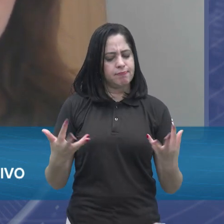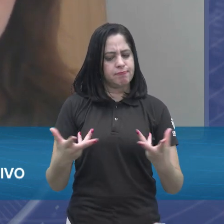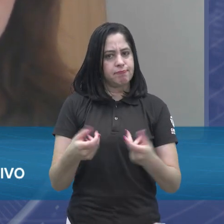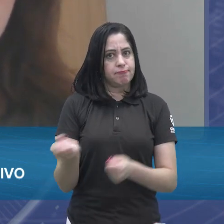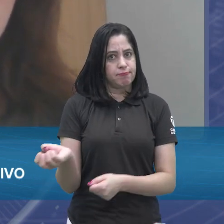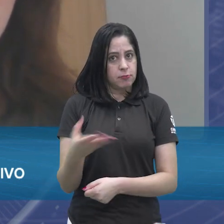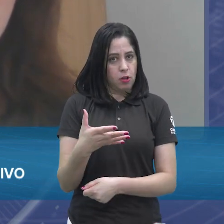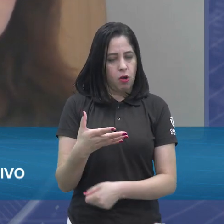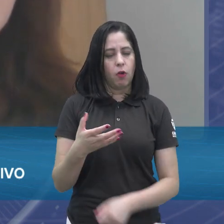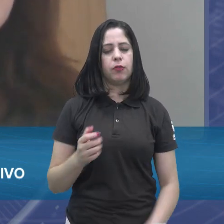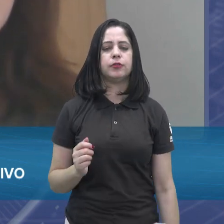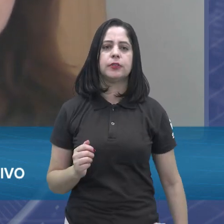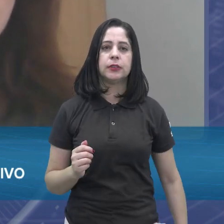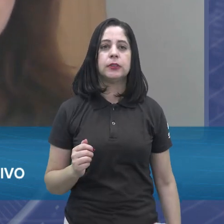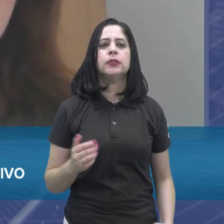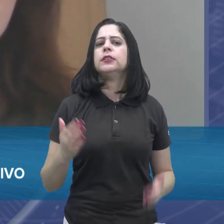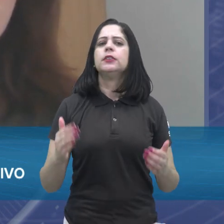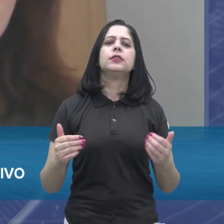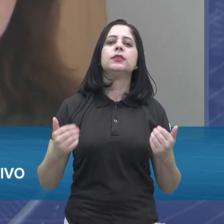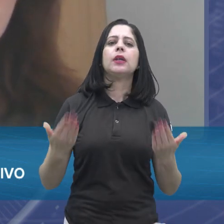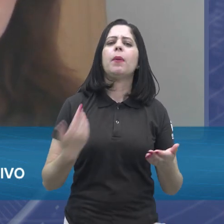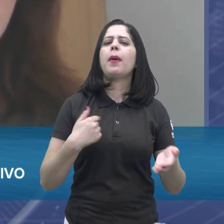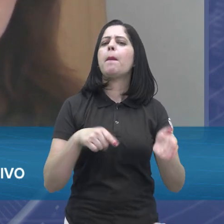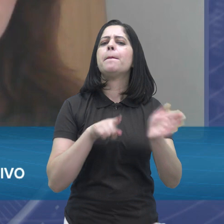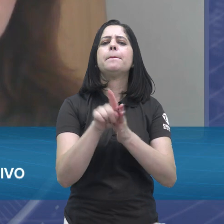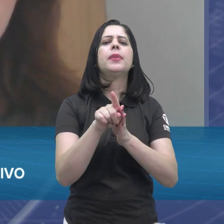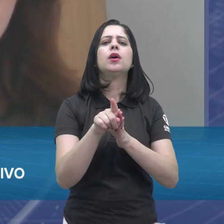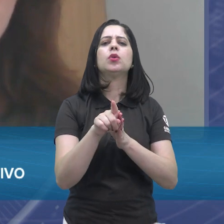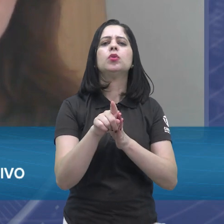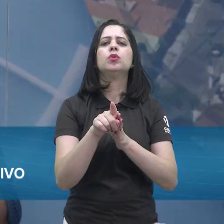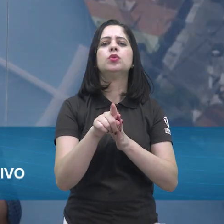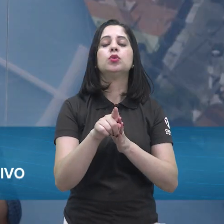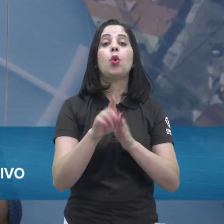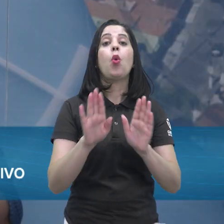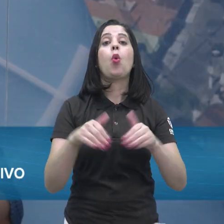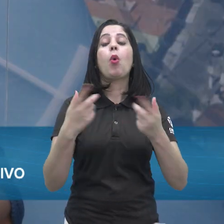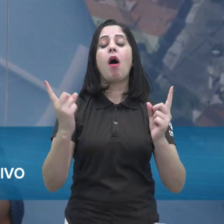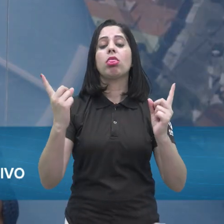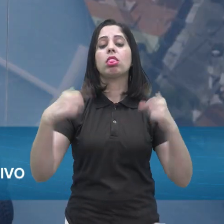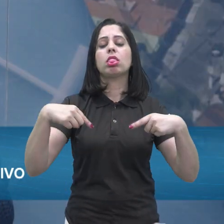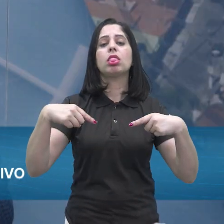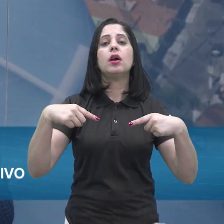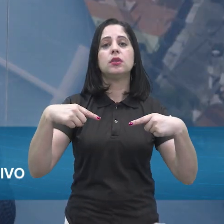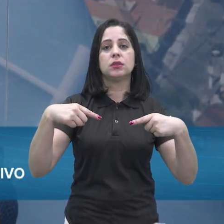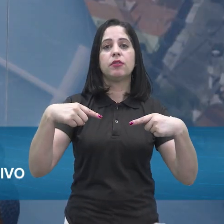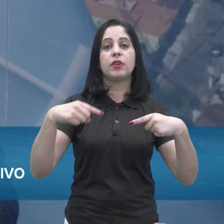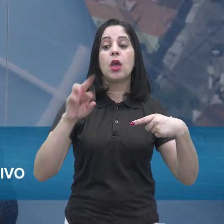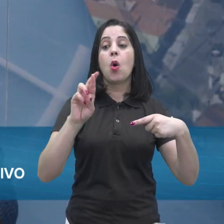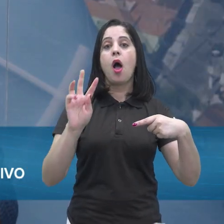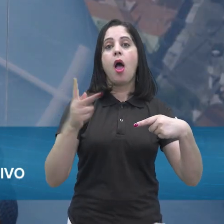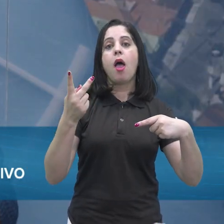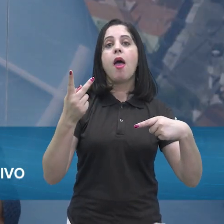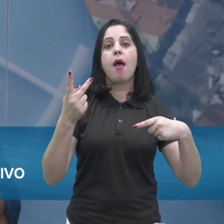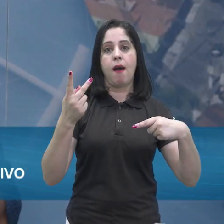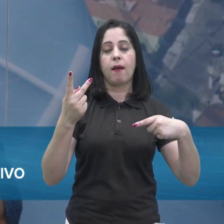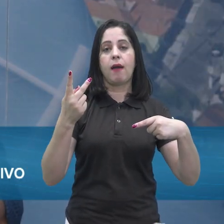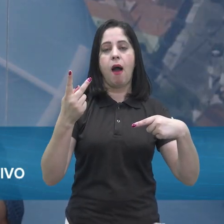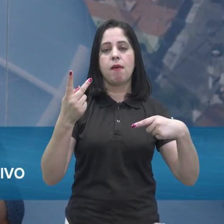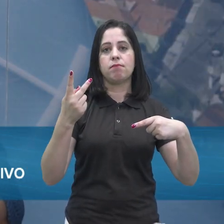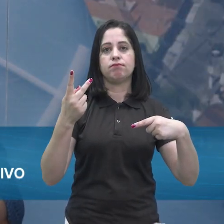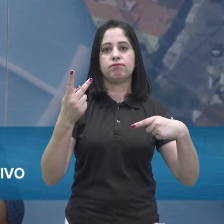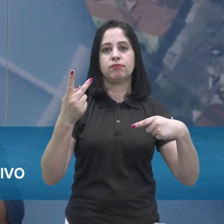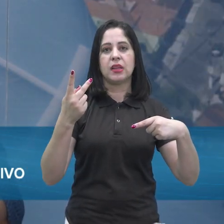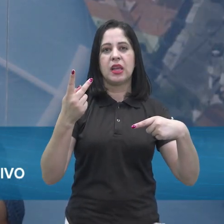ser necessárias, né? E diante desse cenário, eu pergunto quais são os desafios que o RH enfrenta